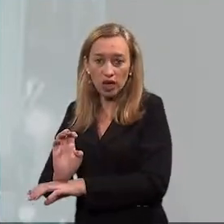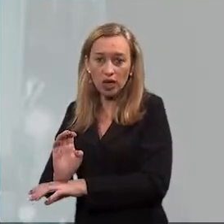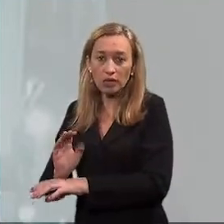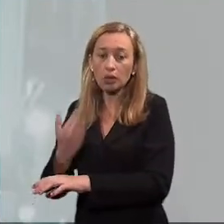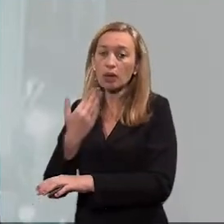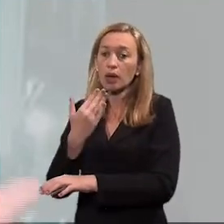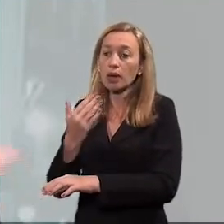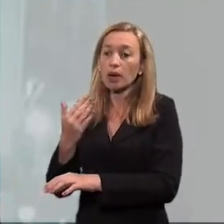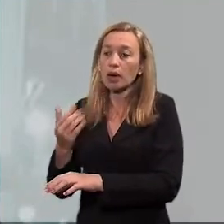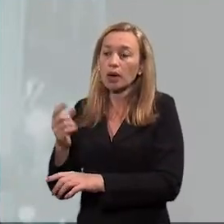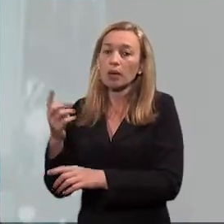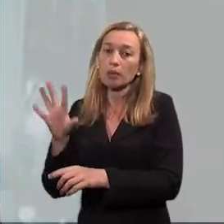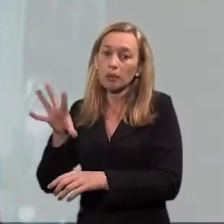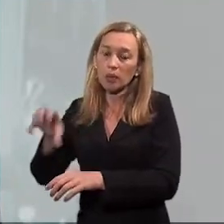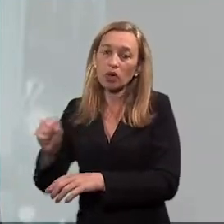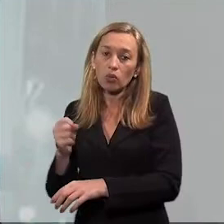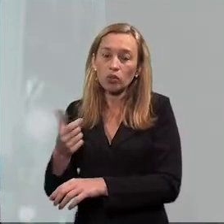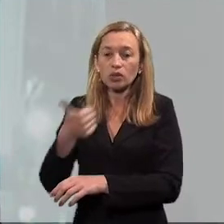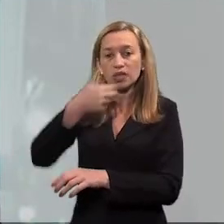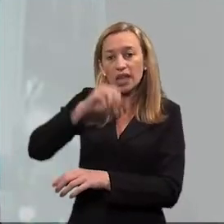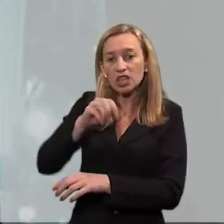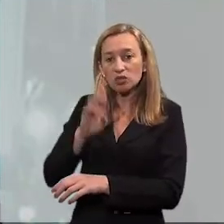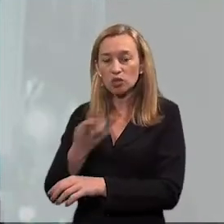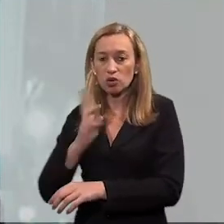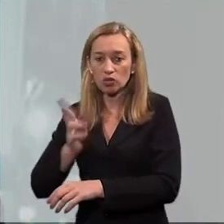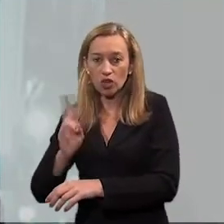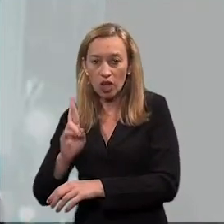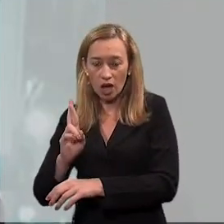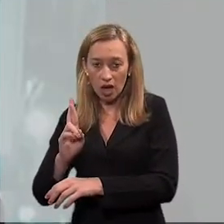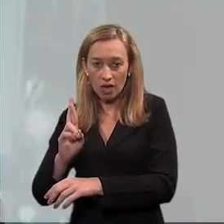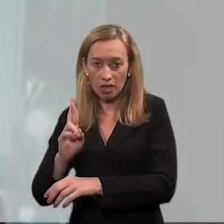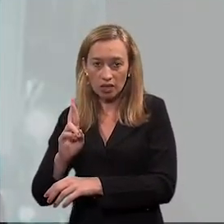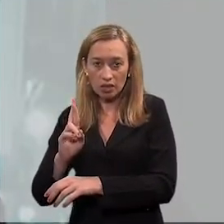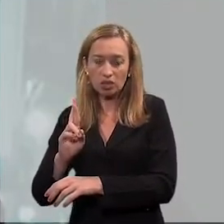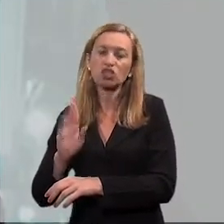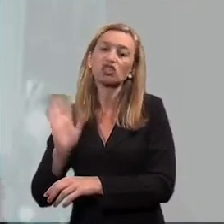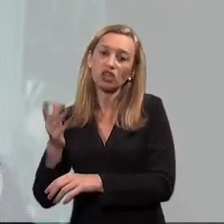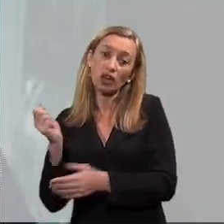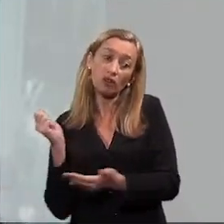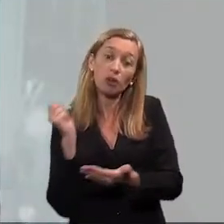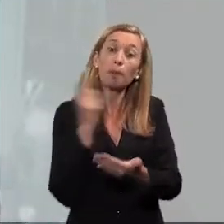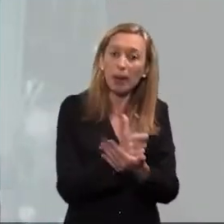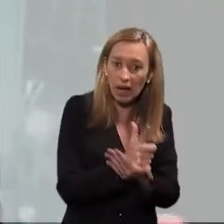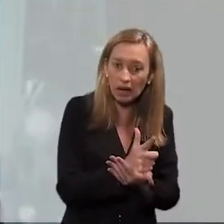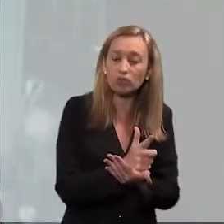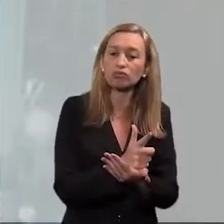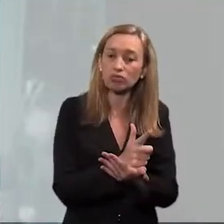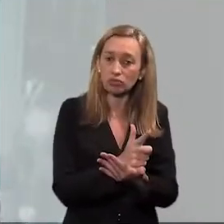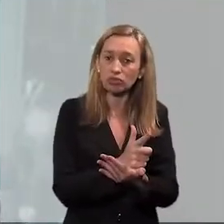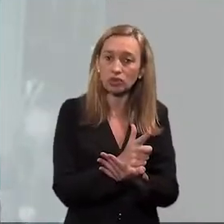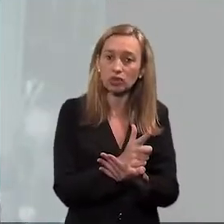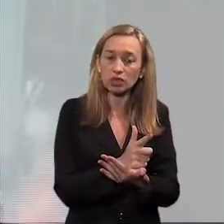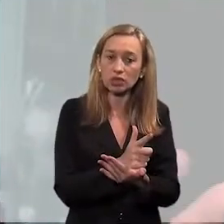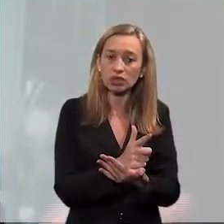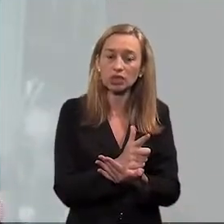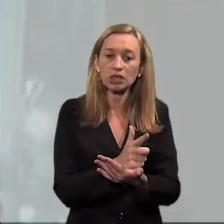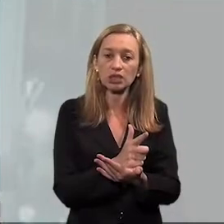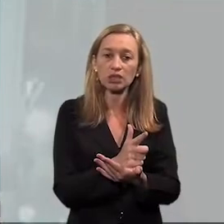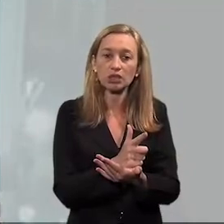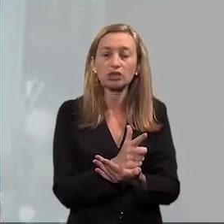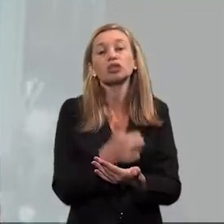Estado já pegou 10,3 bilhões de reais que já foram pagos, já foram